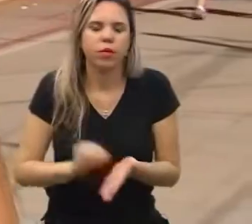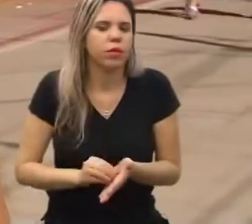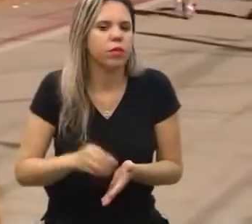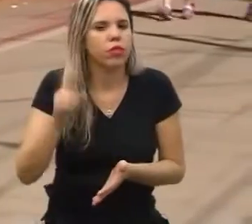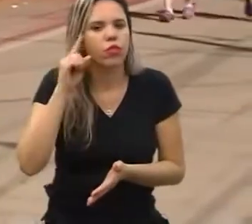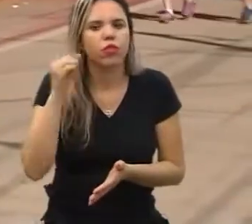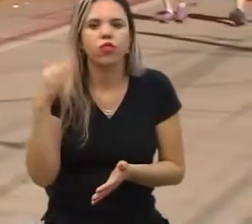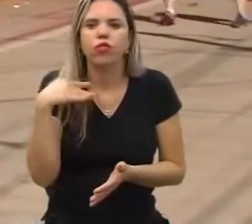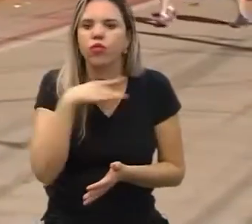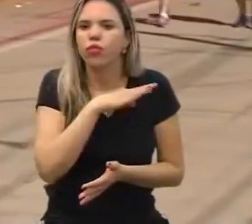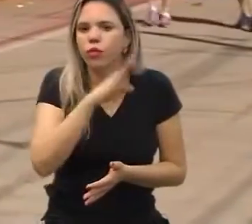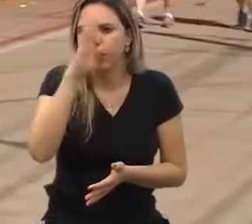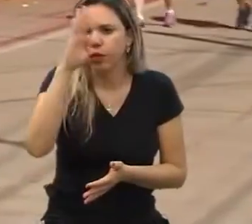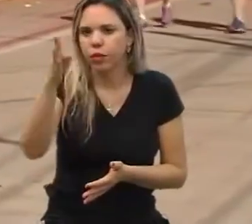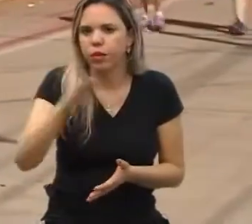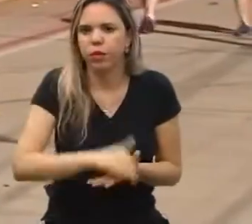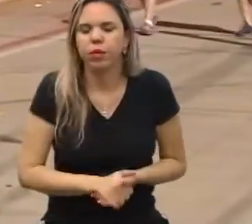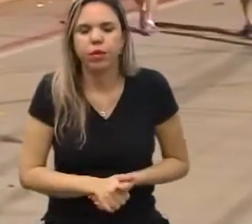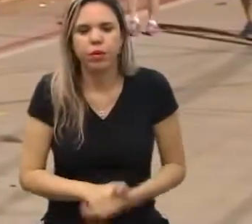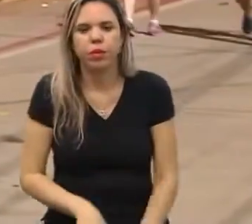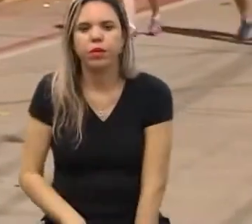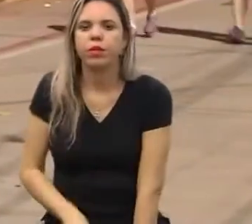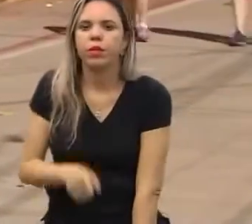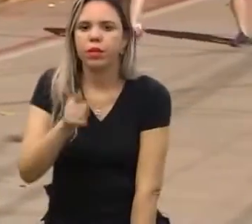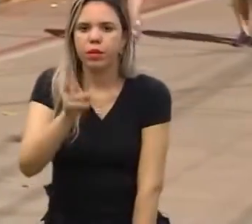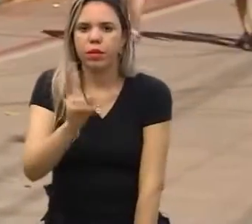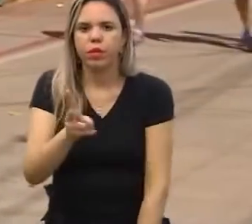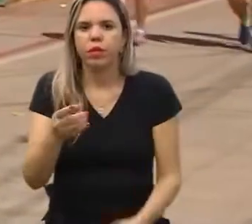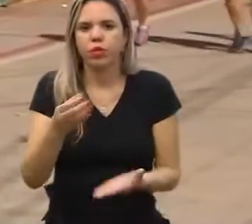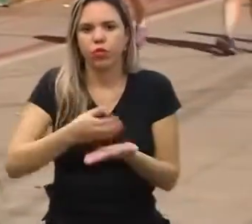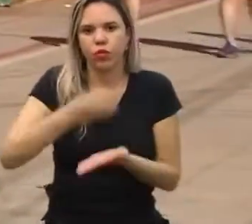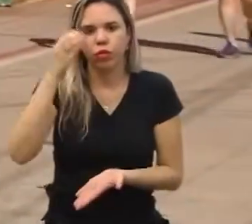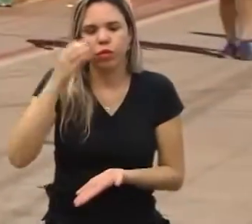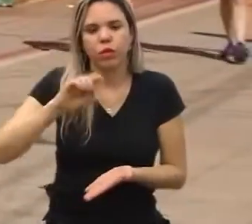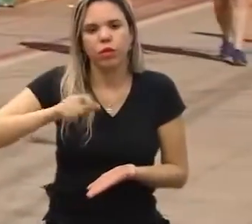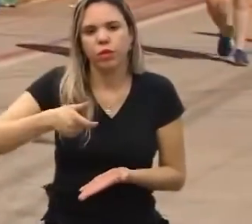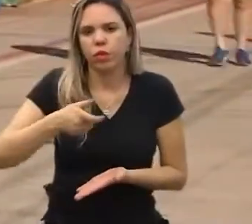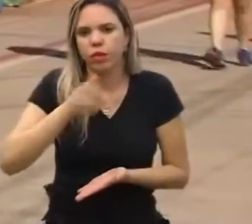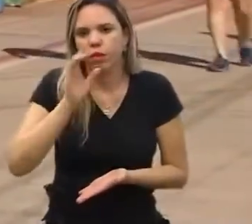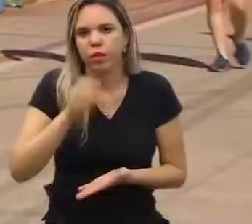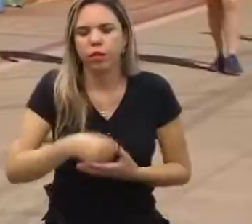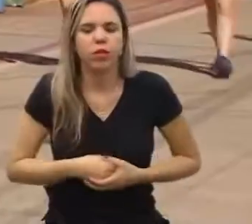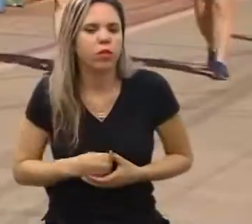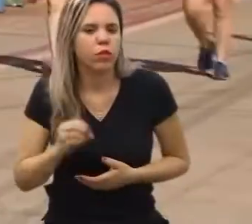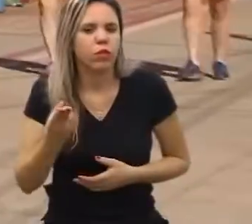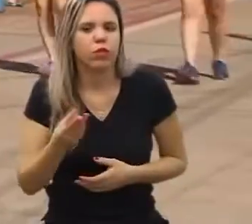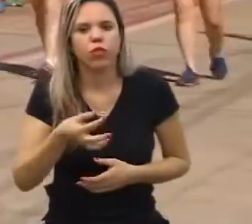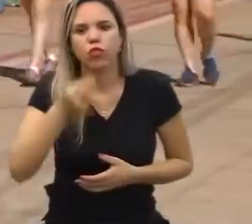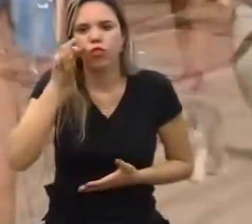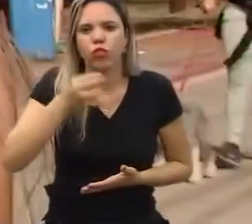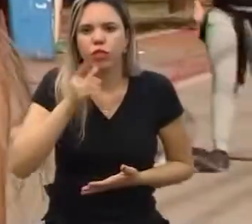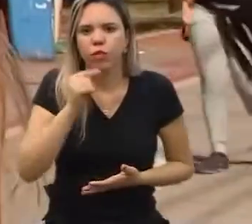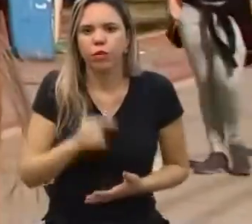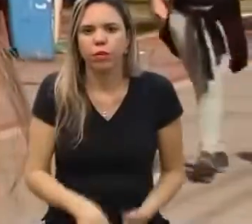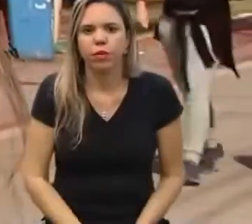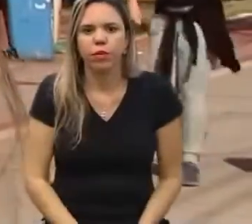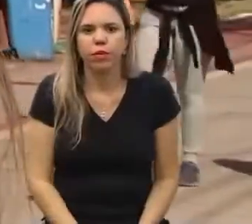nesses dias quentes, principalmente. Você está sempre com a garrafinha? Sempre com a garrafinha, ou chá ou